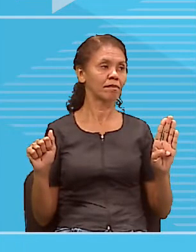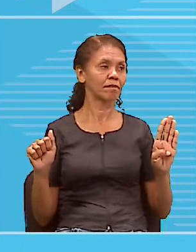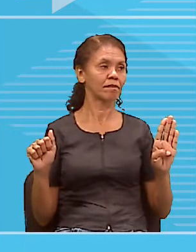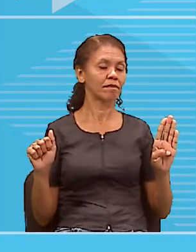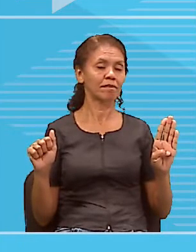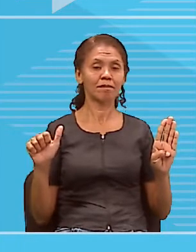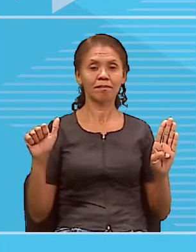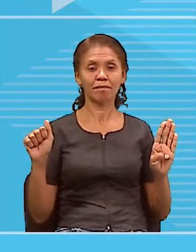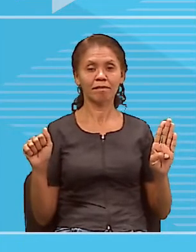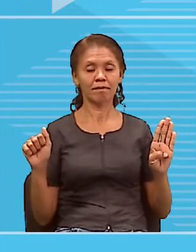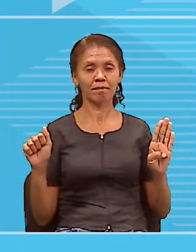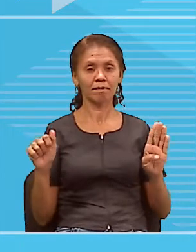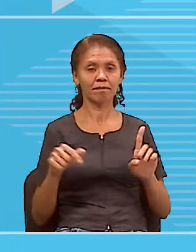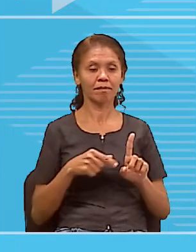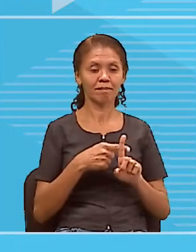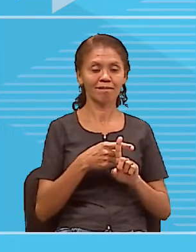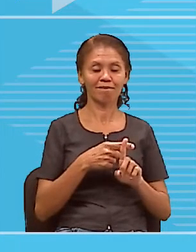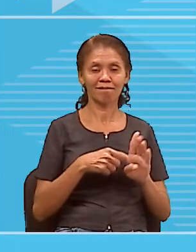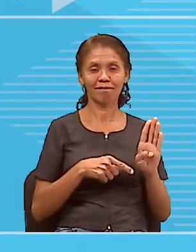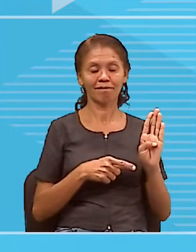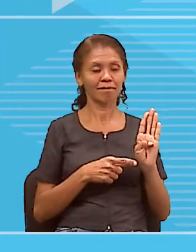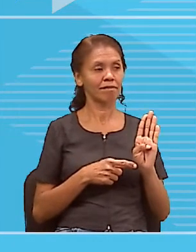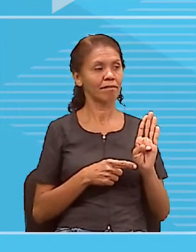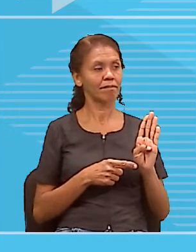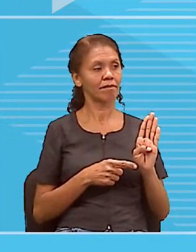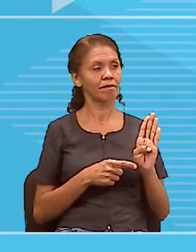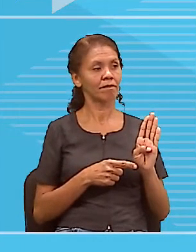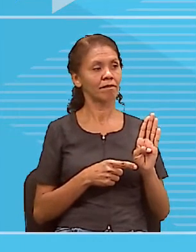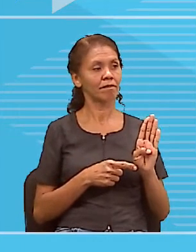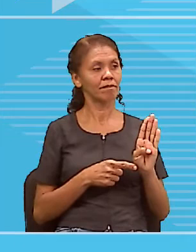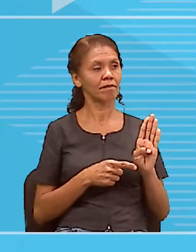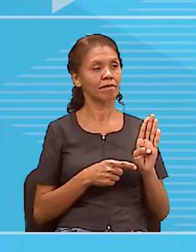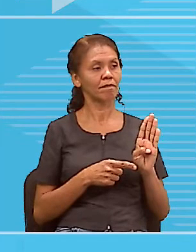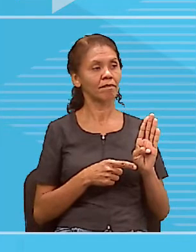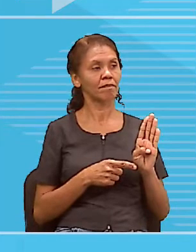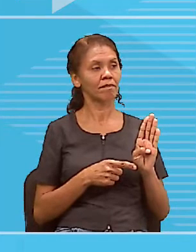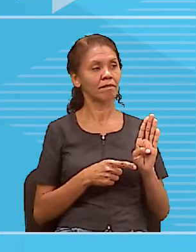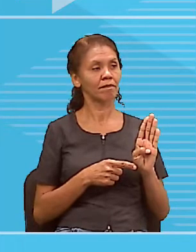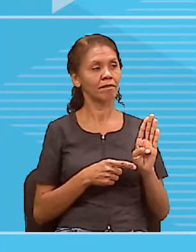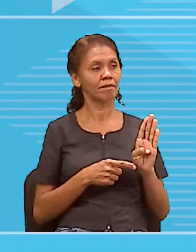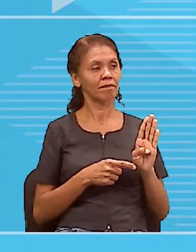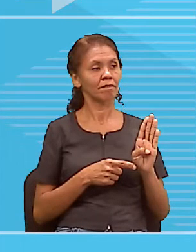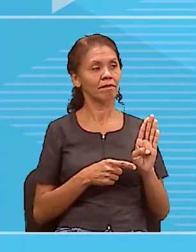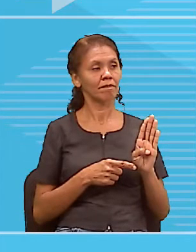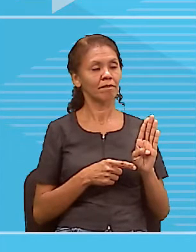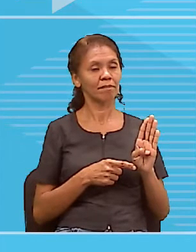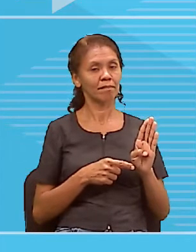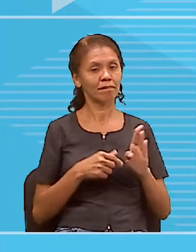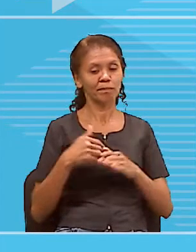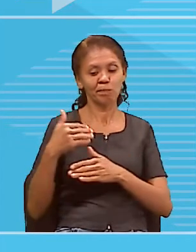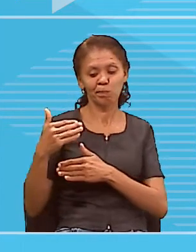onda a somada com a amplitude da onda B durante a interferência